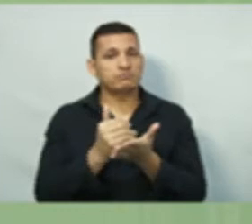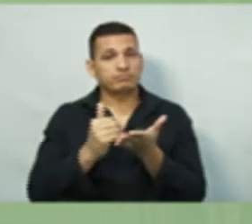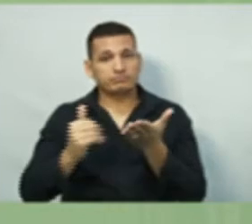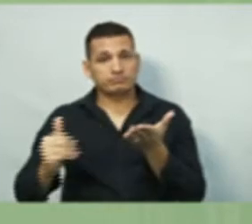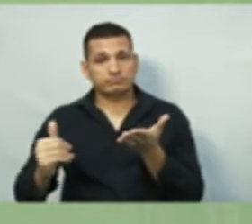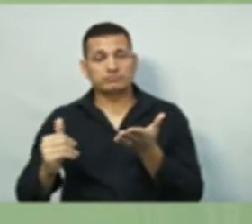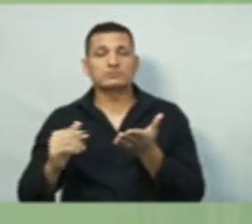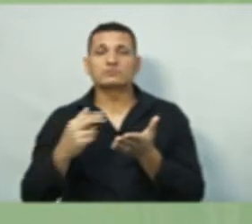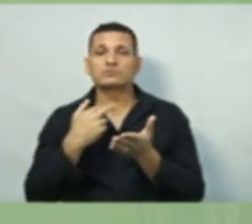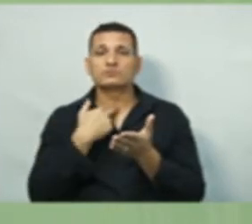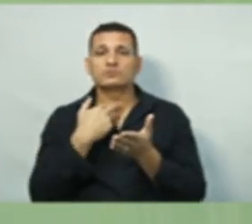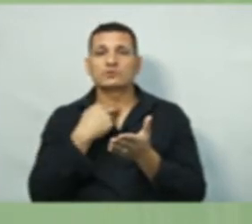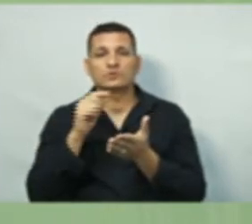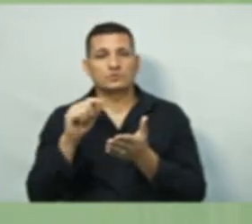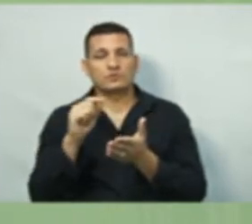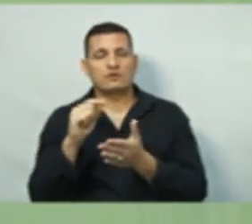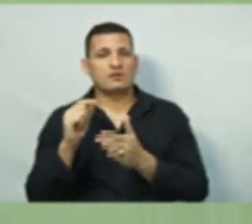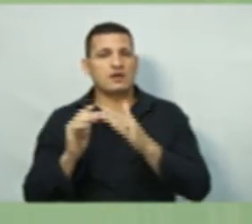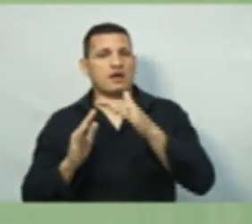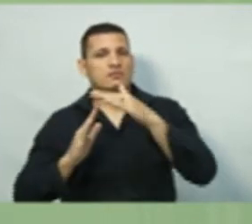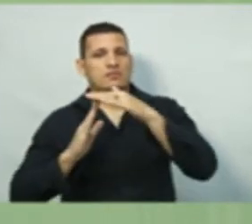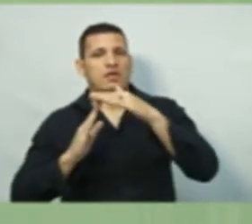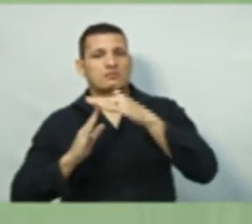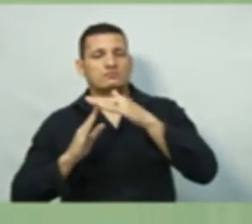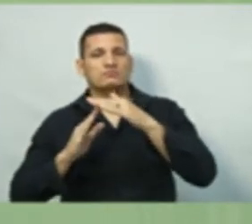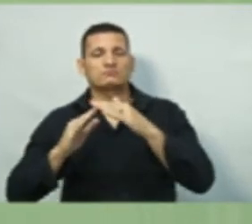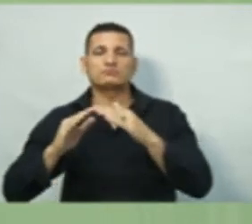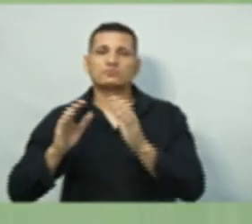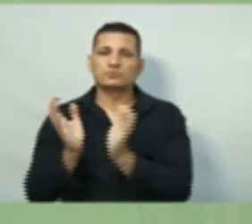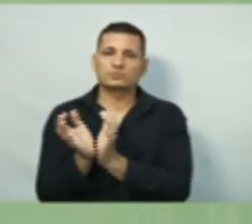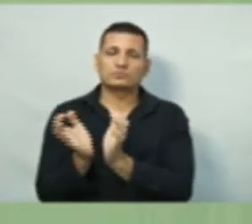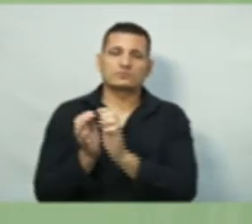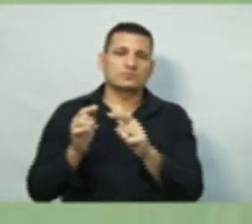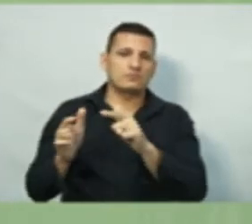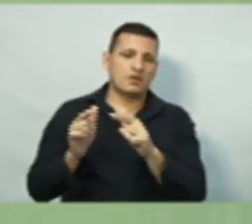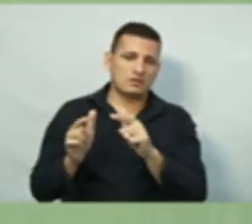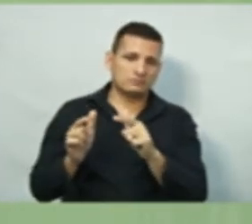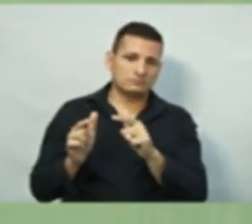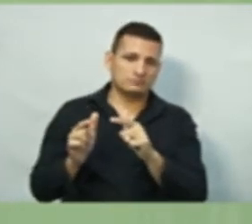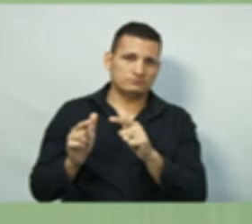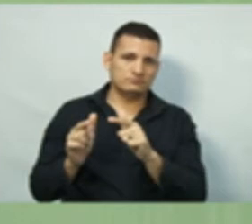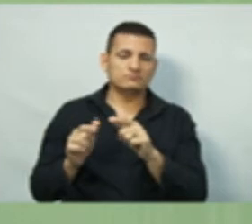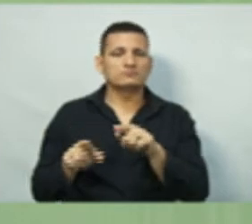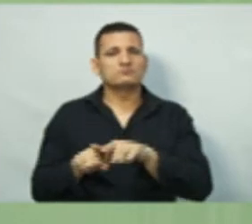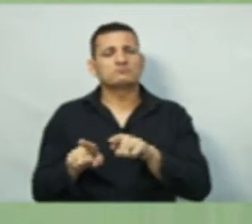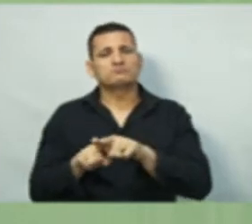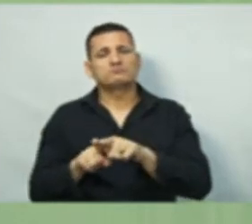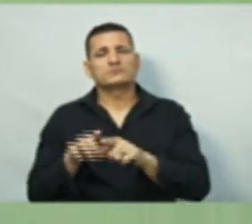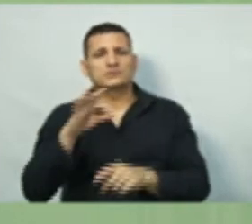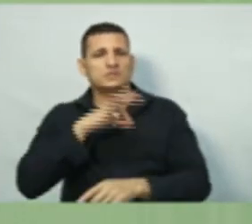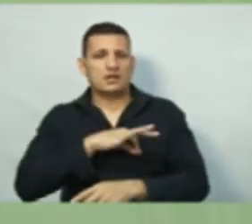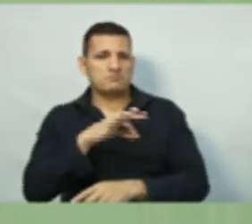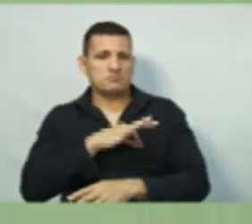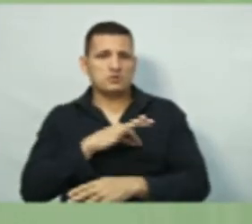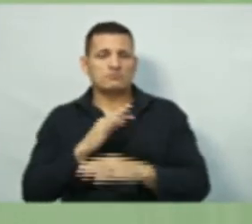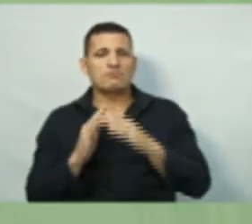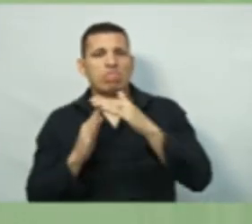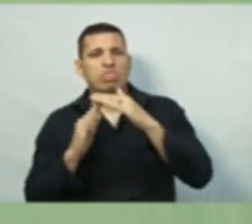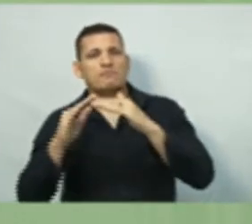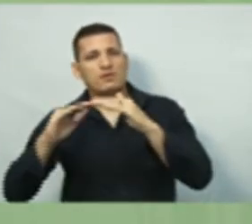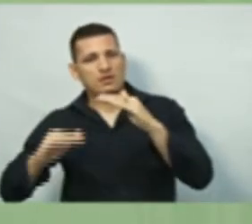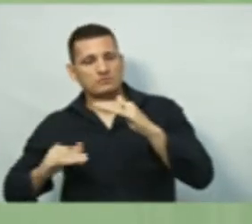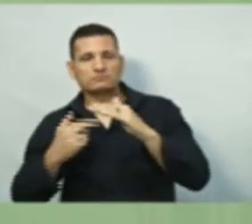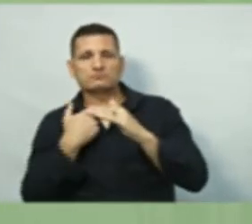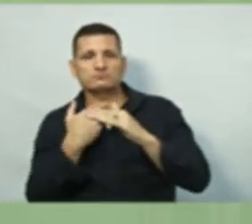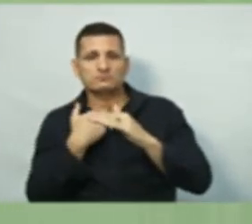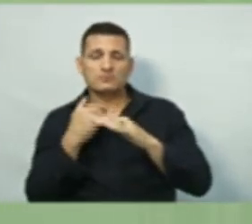ao piso da categoria profissional e, na ausência deles, não inferior ao salário mínimo, calculadas de forma proporcional às